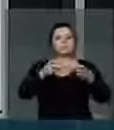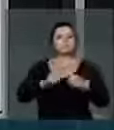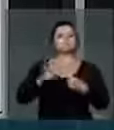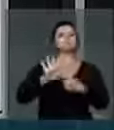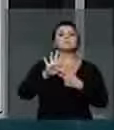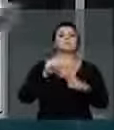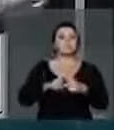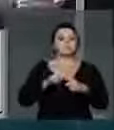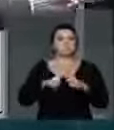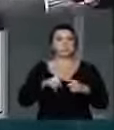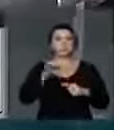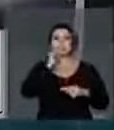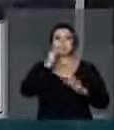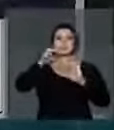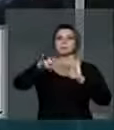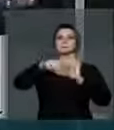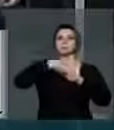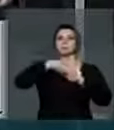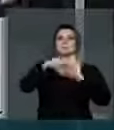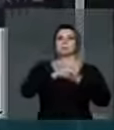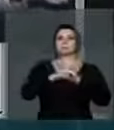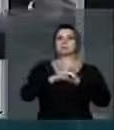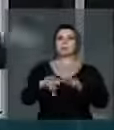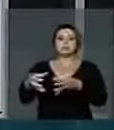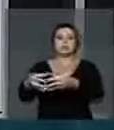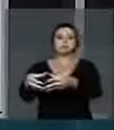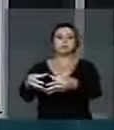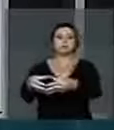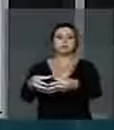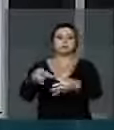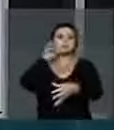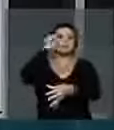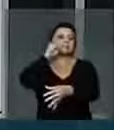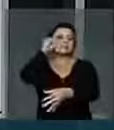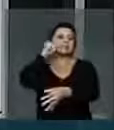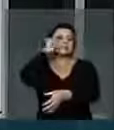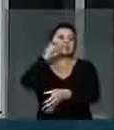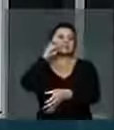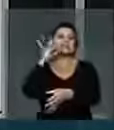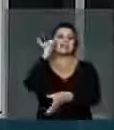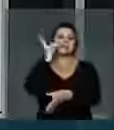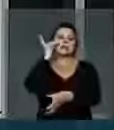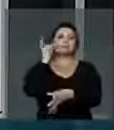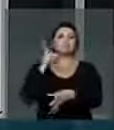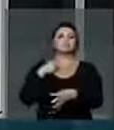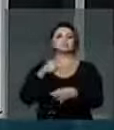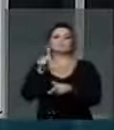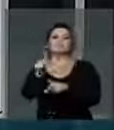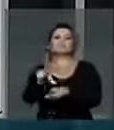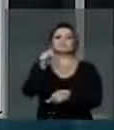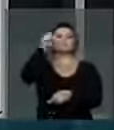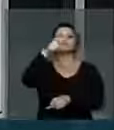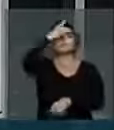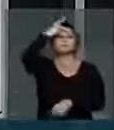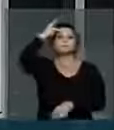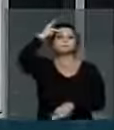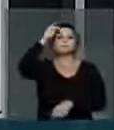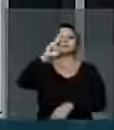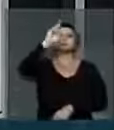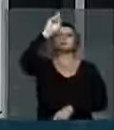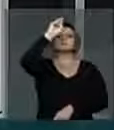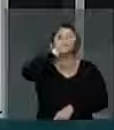quê. Uma medida provisória entra e numa comissão mista de senadores e deputados, escolhe-se um relator.